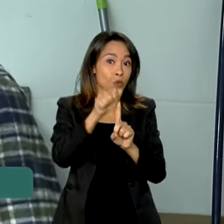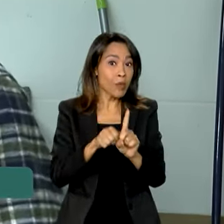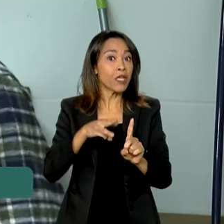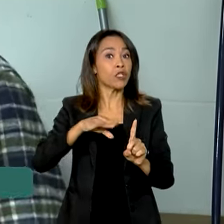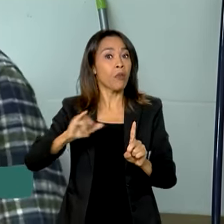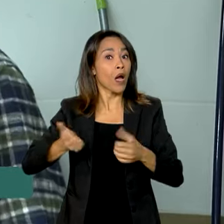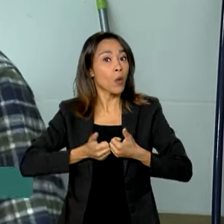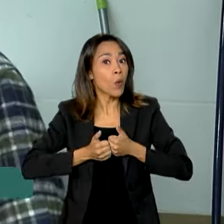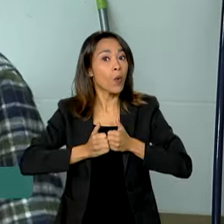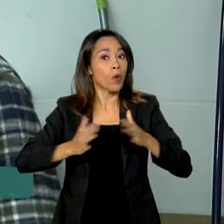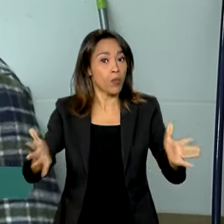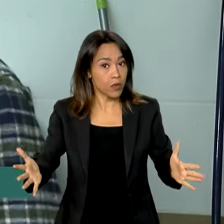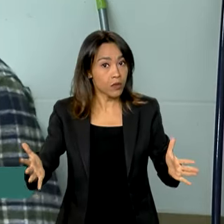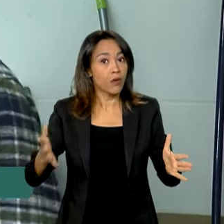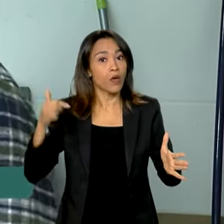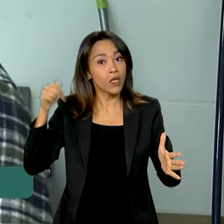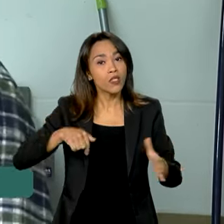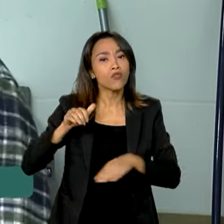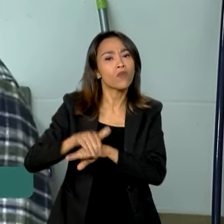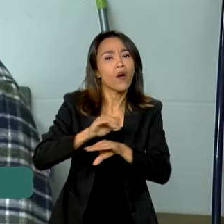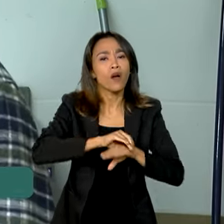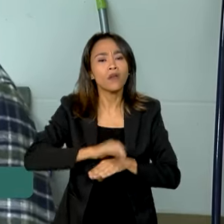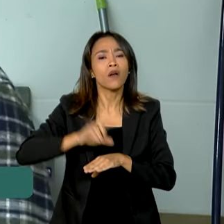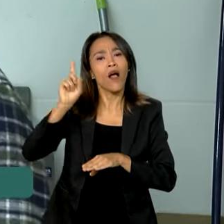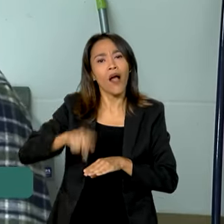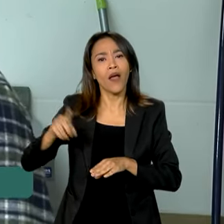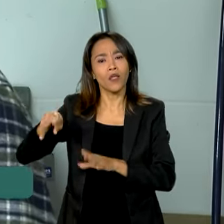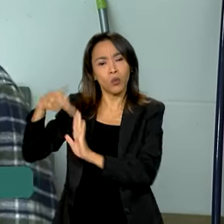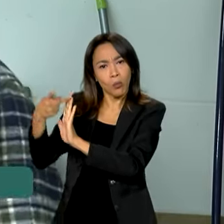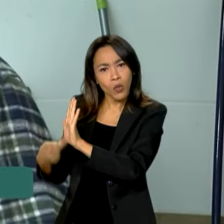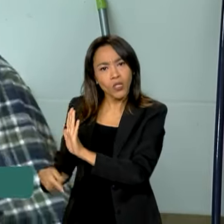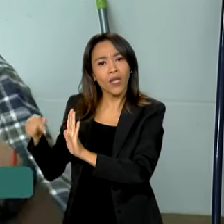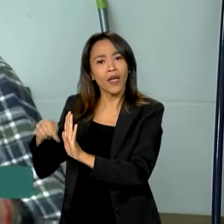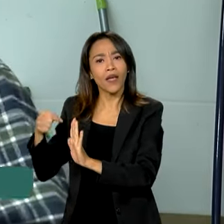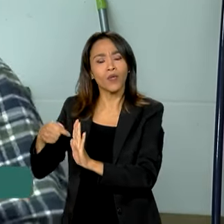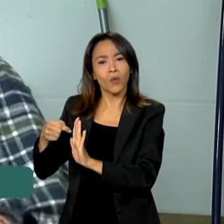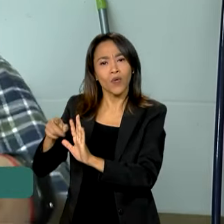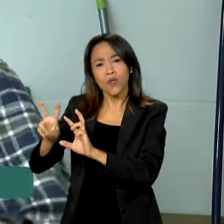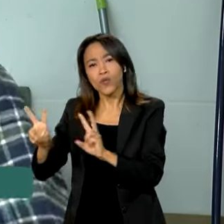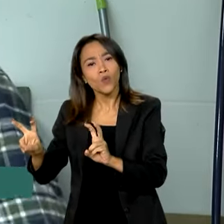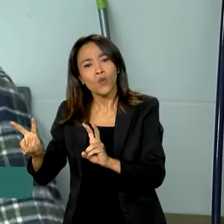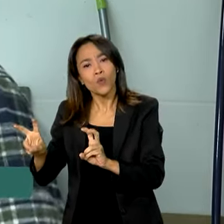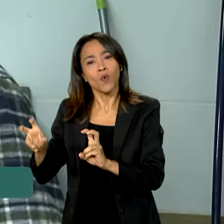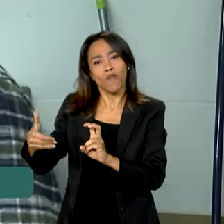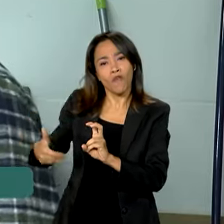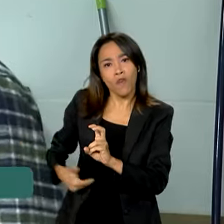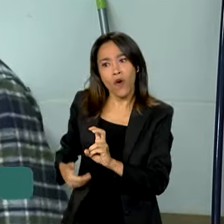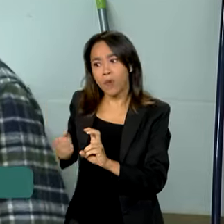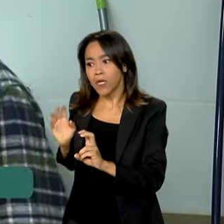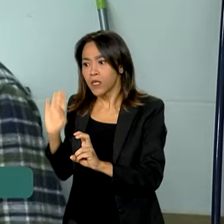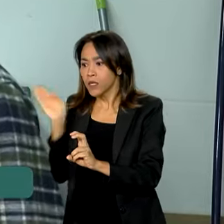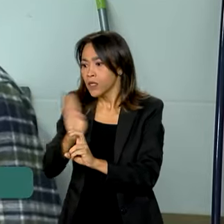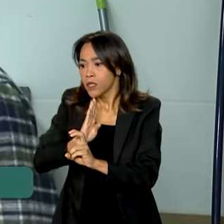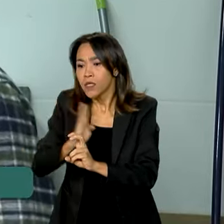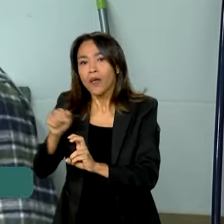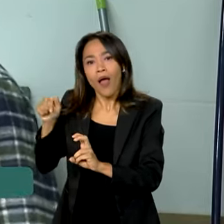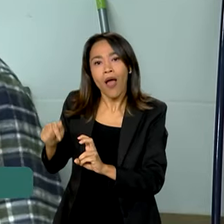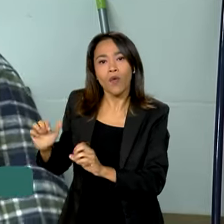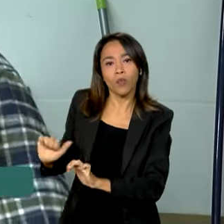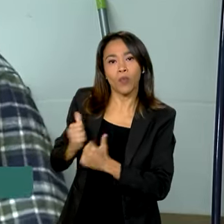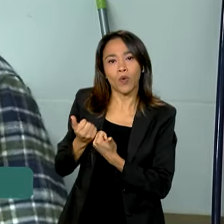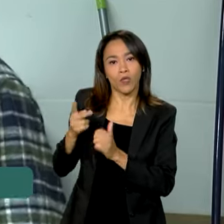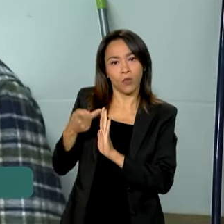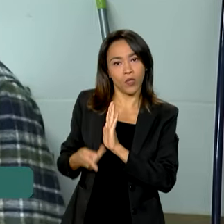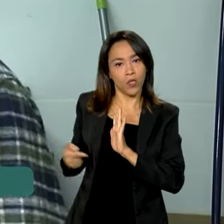Porto Alegre, e foi uma iniciativa aqui também do projeto A Fome Tem Pressa, que já fazia um trabalho junto com o sindicato, acompanhando as comunidades,